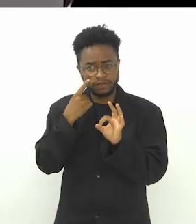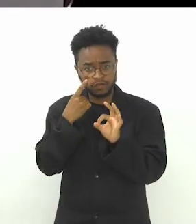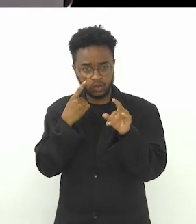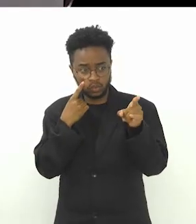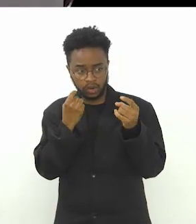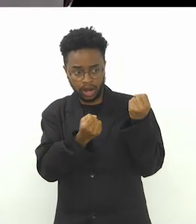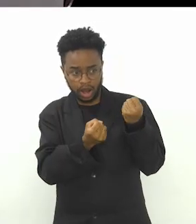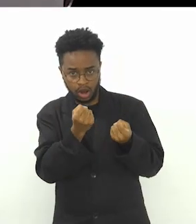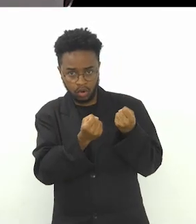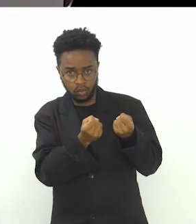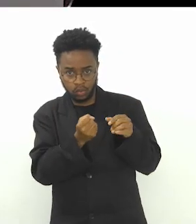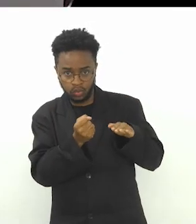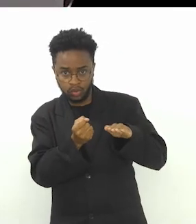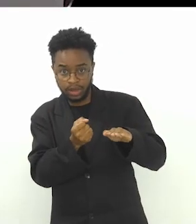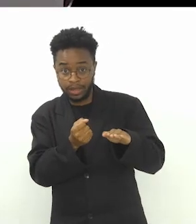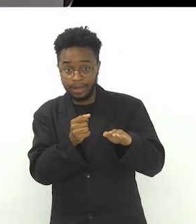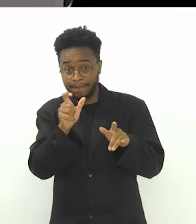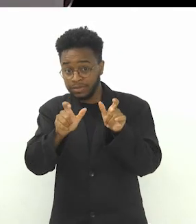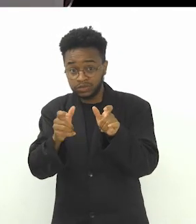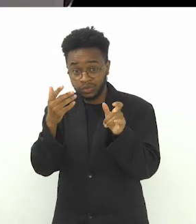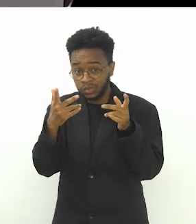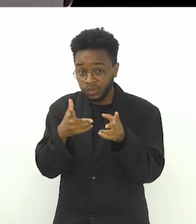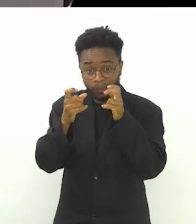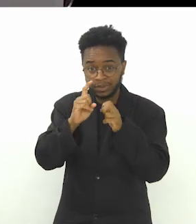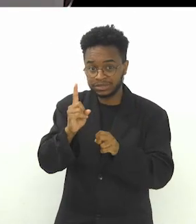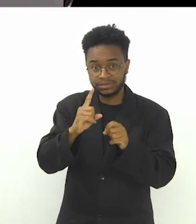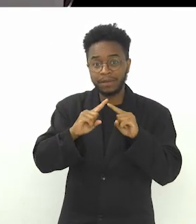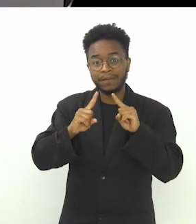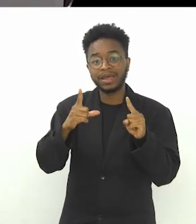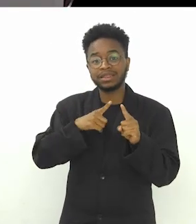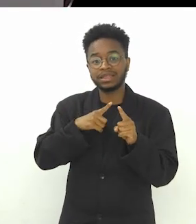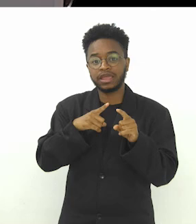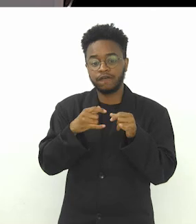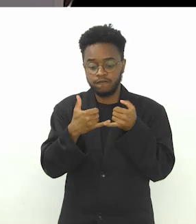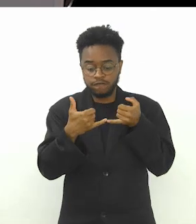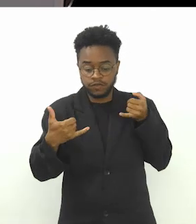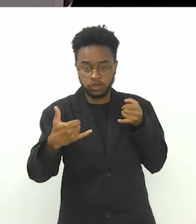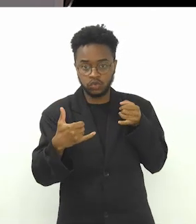aquele cabo ali? As pessoas não perceberam, mas existia um cabo que se ligava